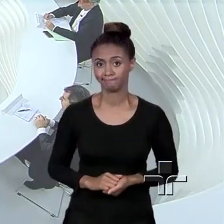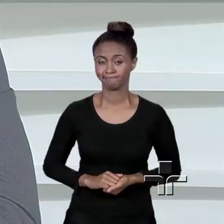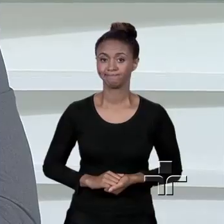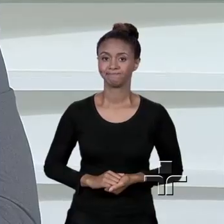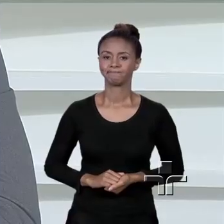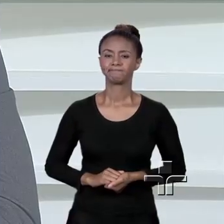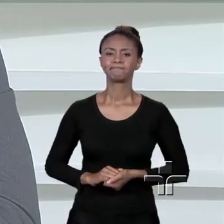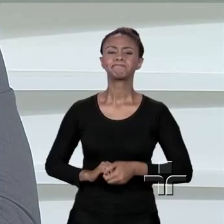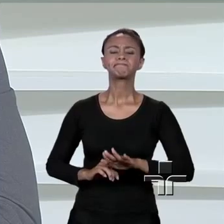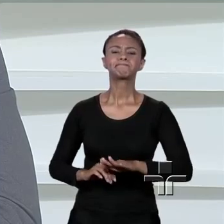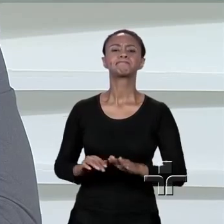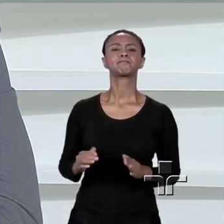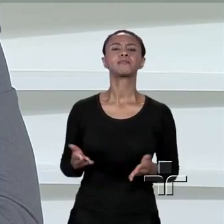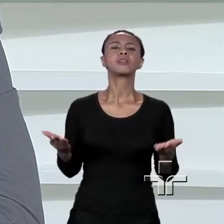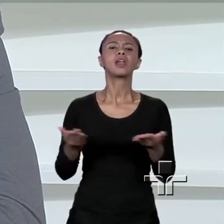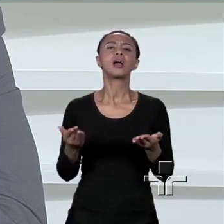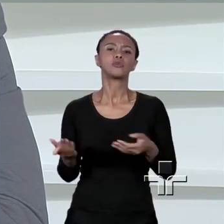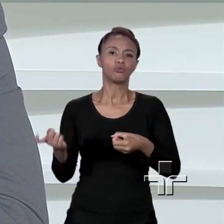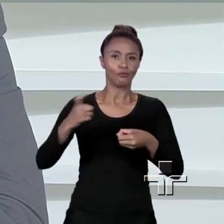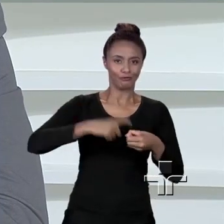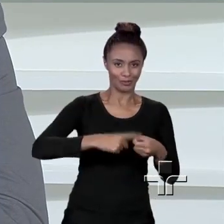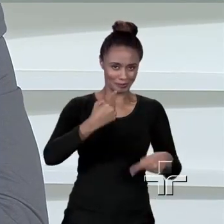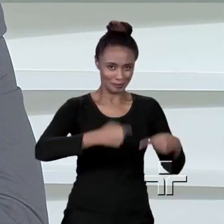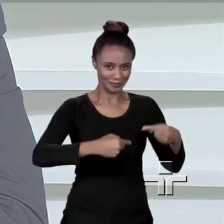queria voltar para a política, para o PSDB.